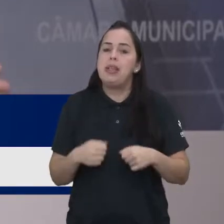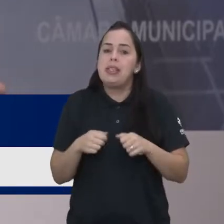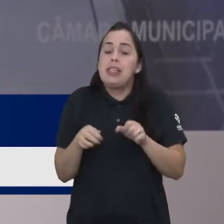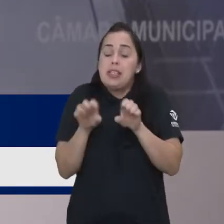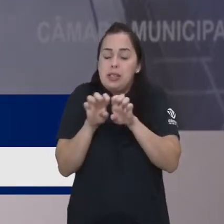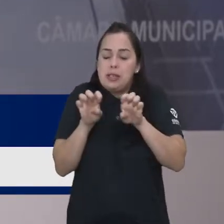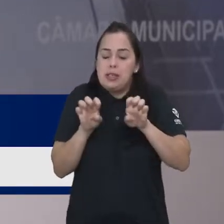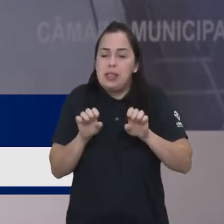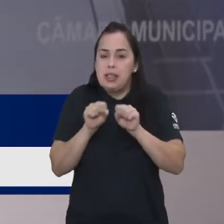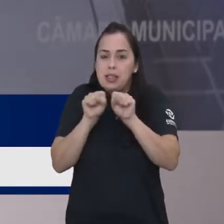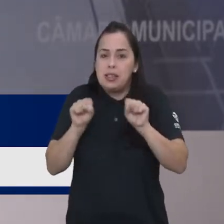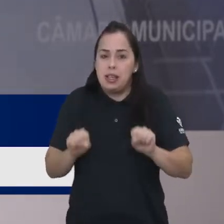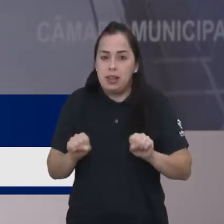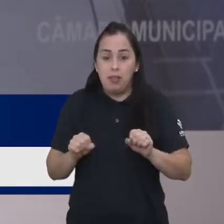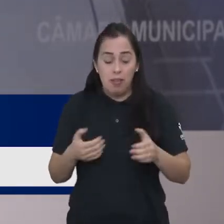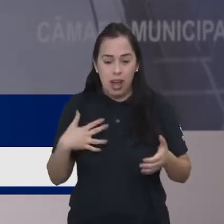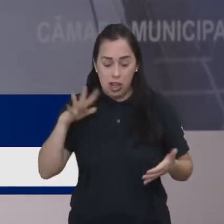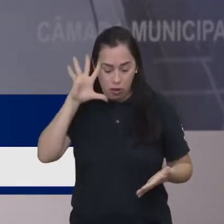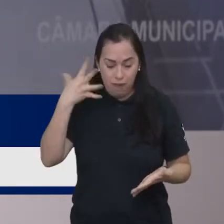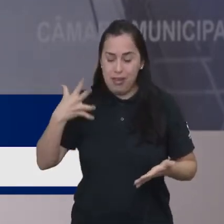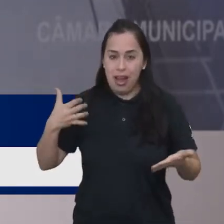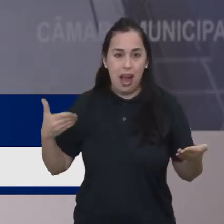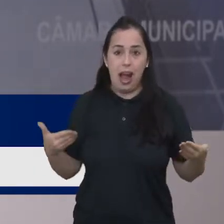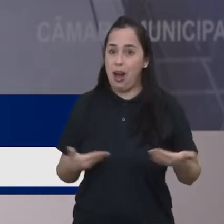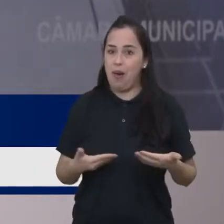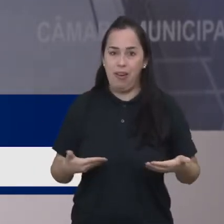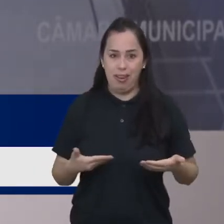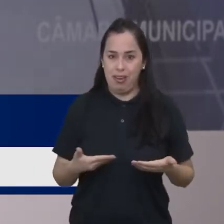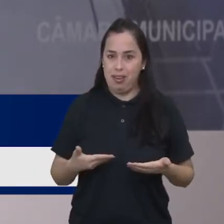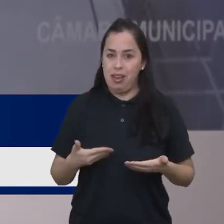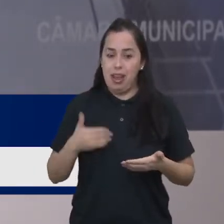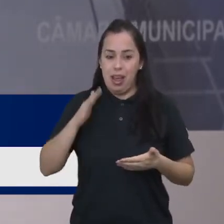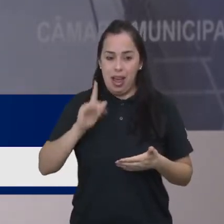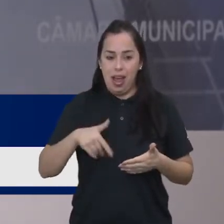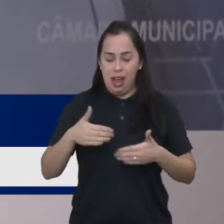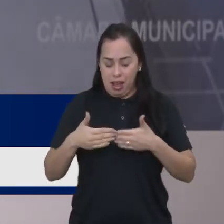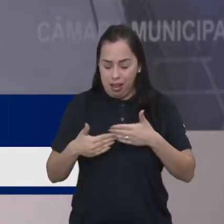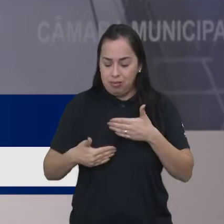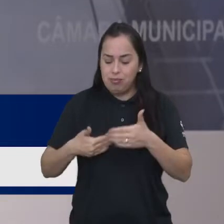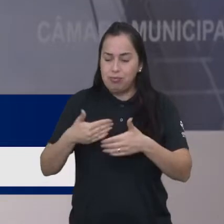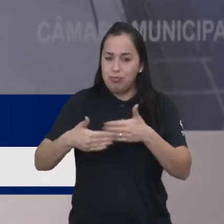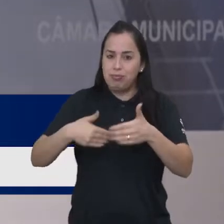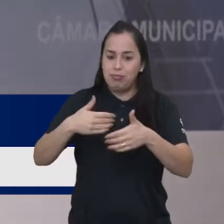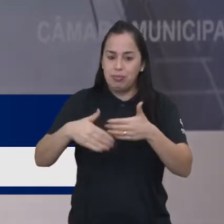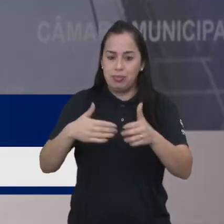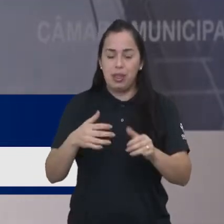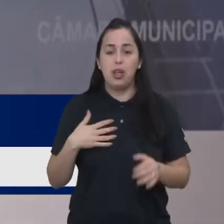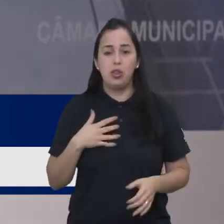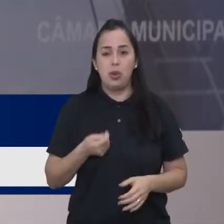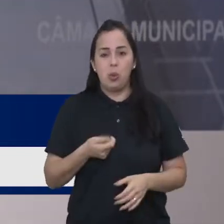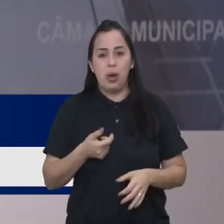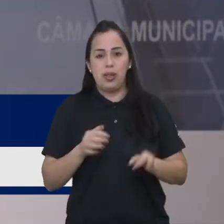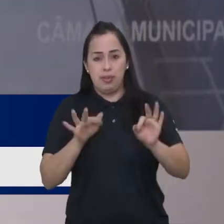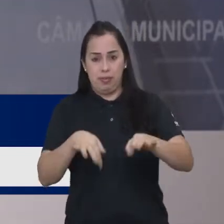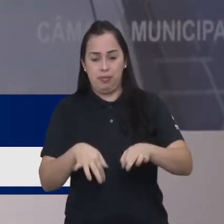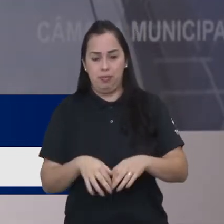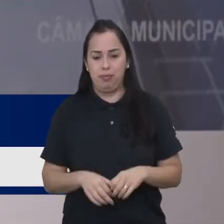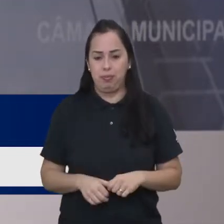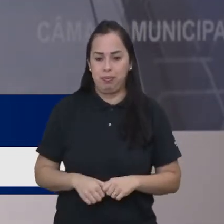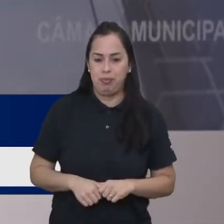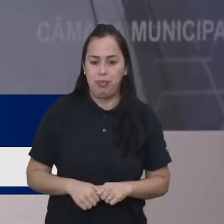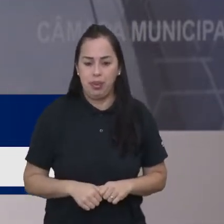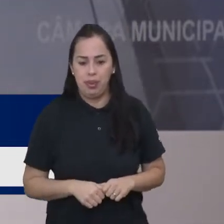é uma coisa que não vai ser resolvida num mandato de prefeito ou num mandato de vereador. Vai ser uma coisa de longo tempo. Eu já estou terminando, obrigado.